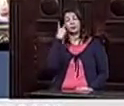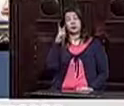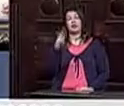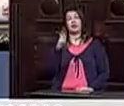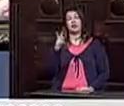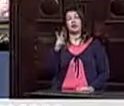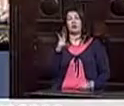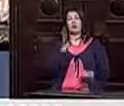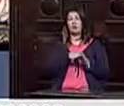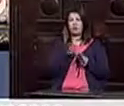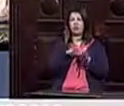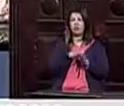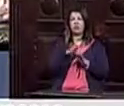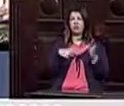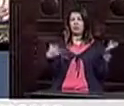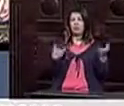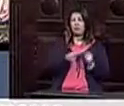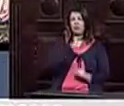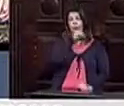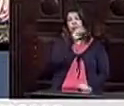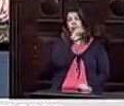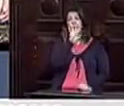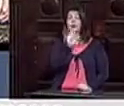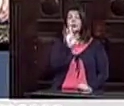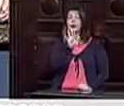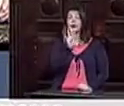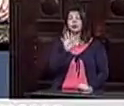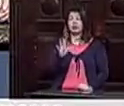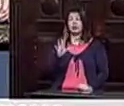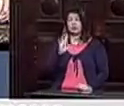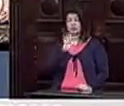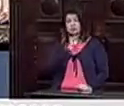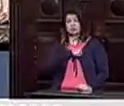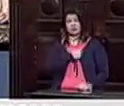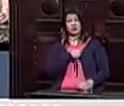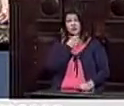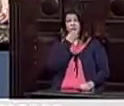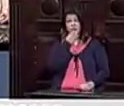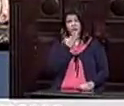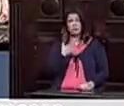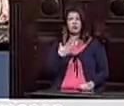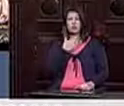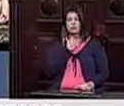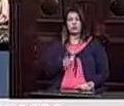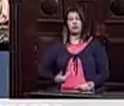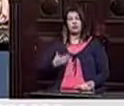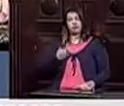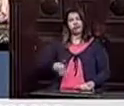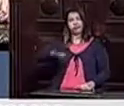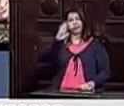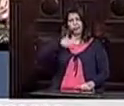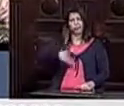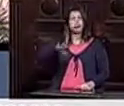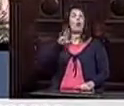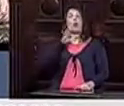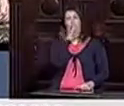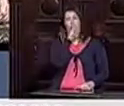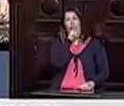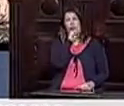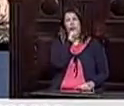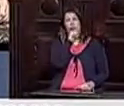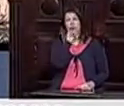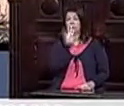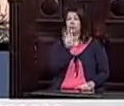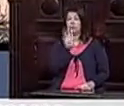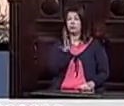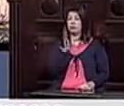ruins. Mas quando se apresentam os incentivos bons, o governo passa pela perna os ruins. Agora,